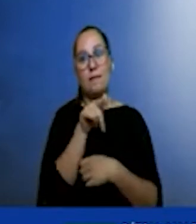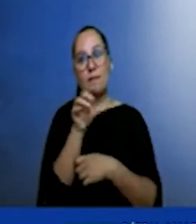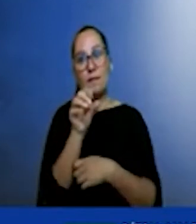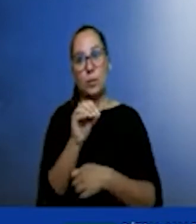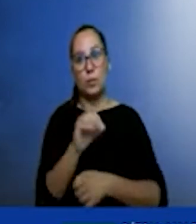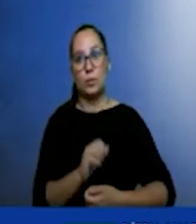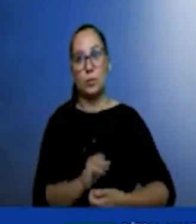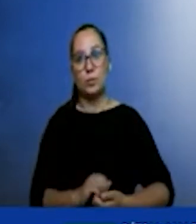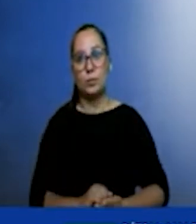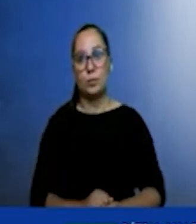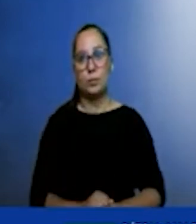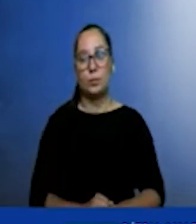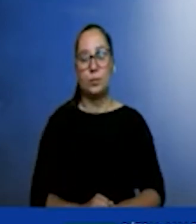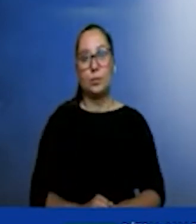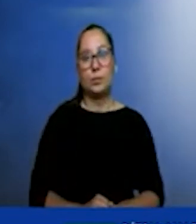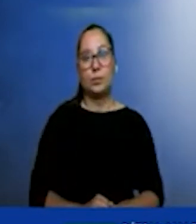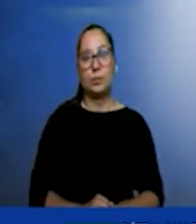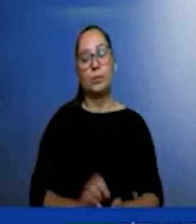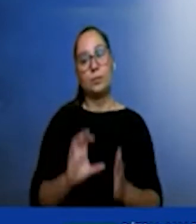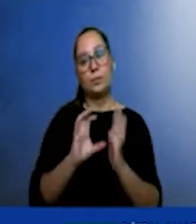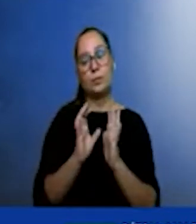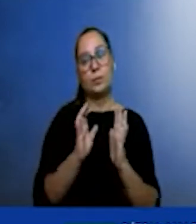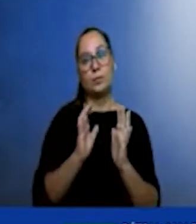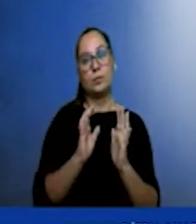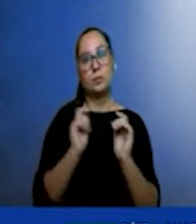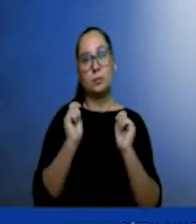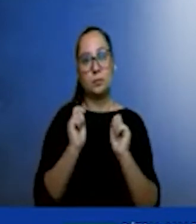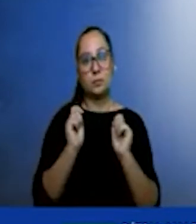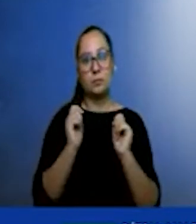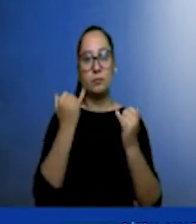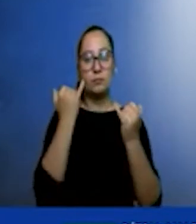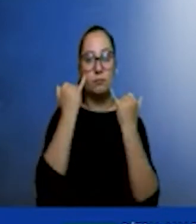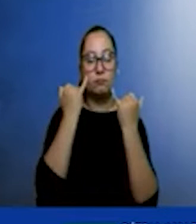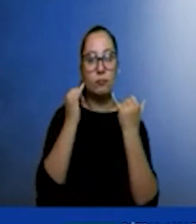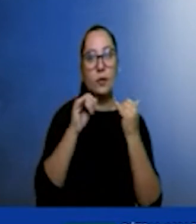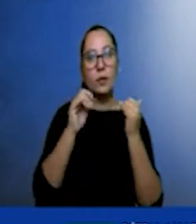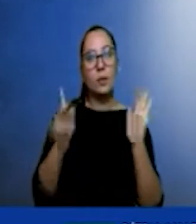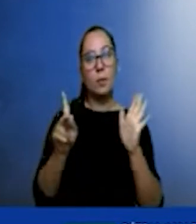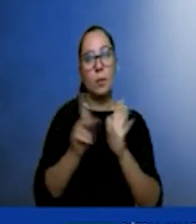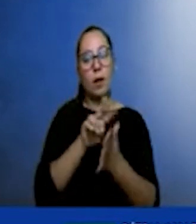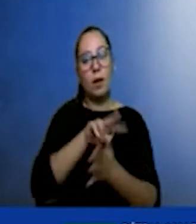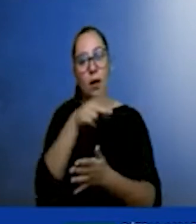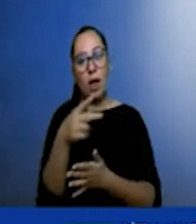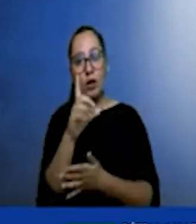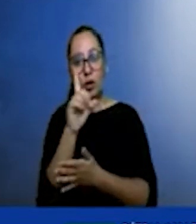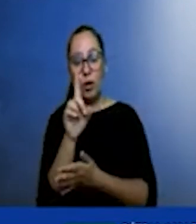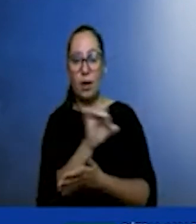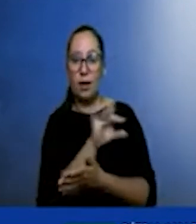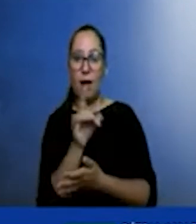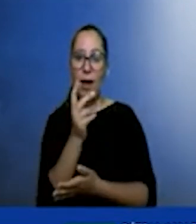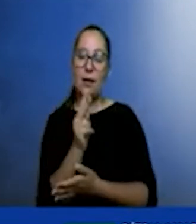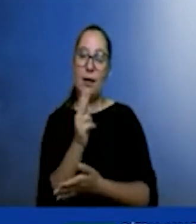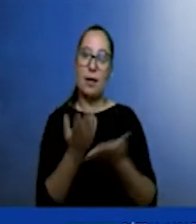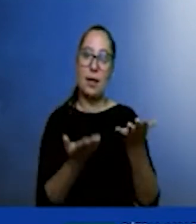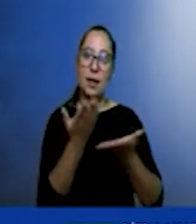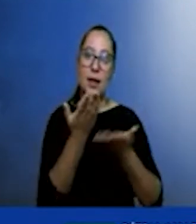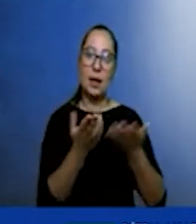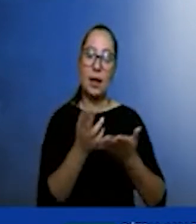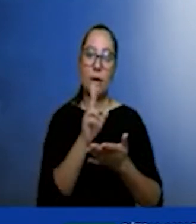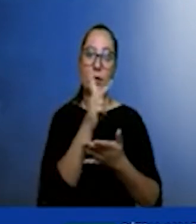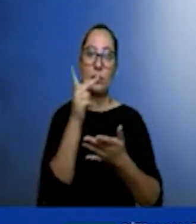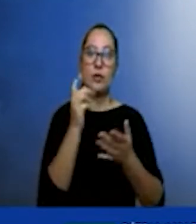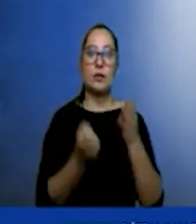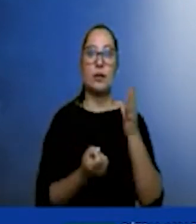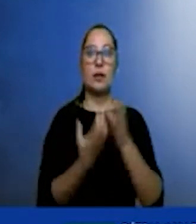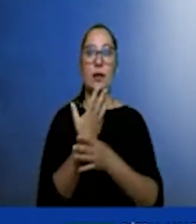dados, se você colocar e traduzir em dólares por quilo de hidrogênio gerado, nós